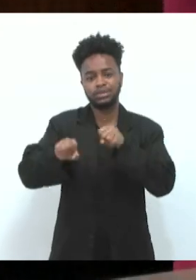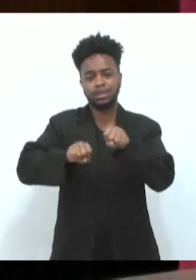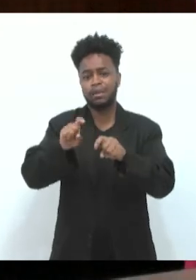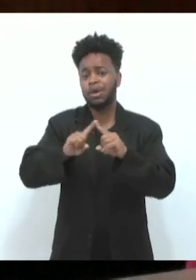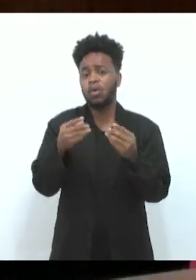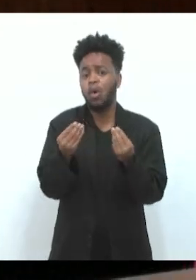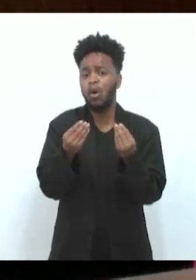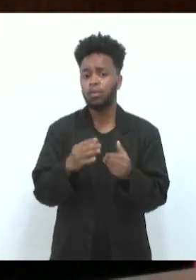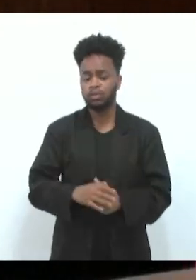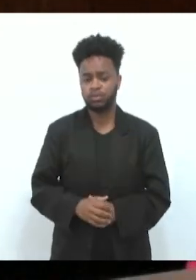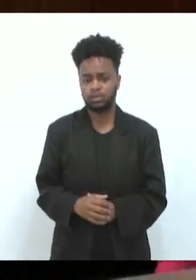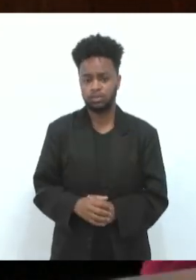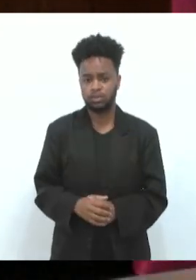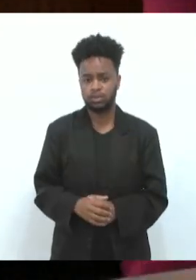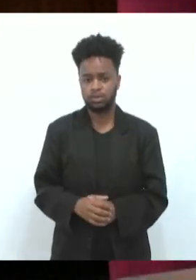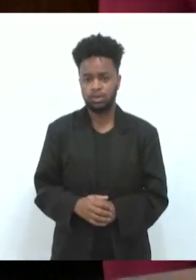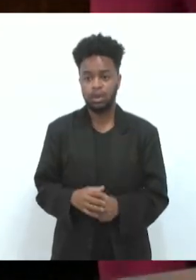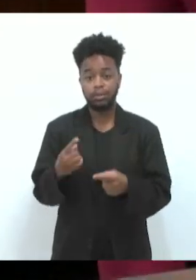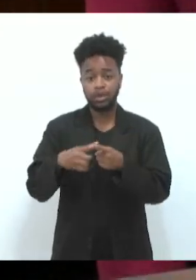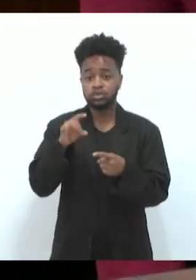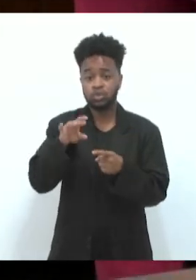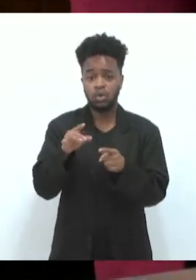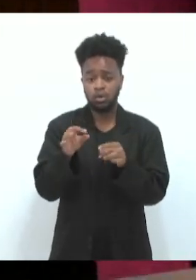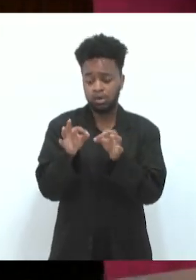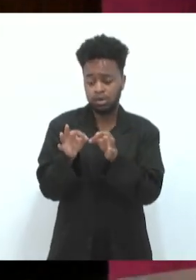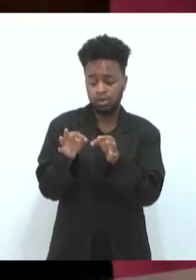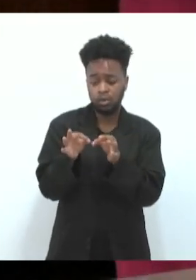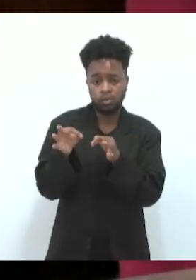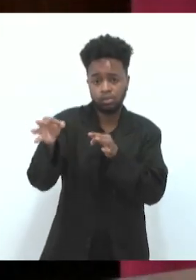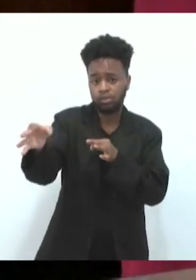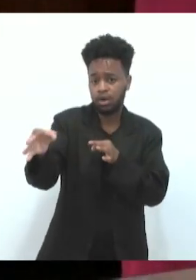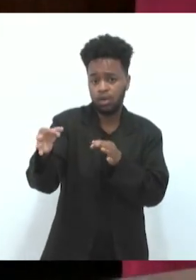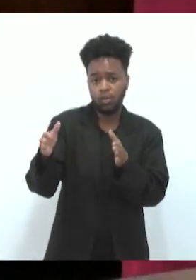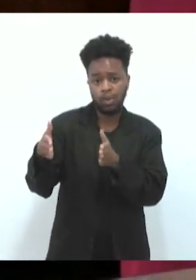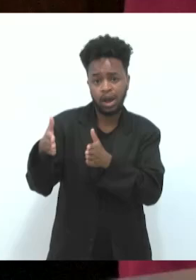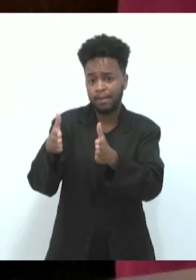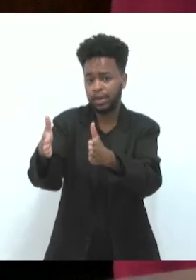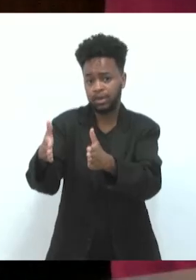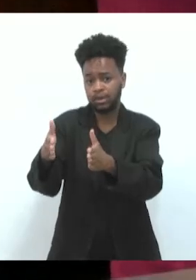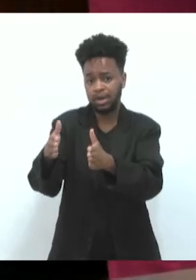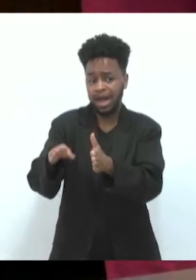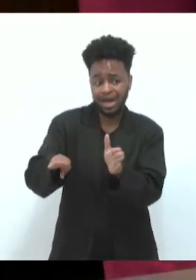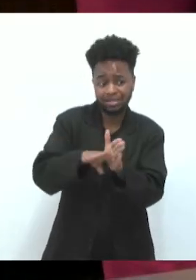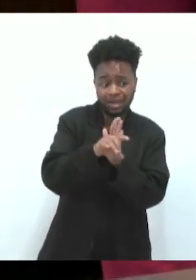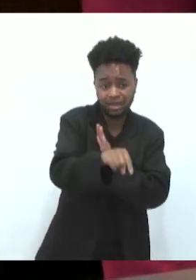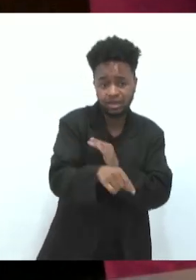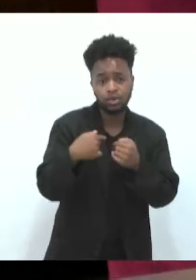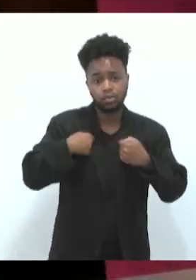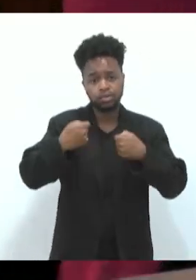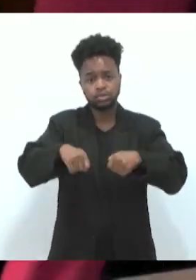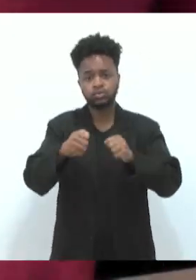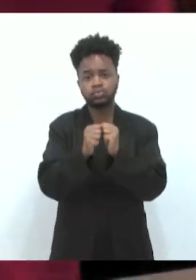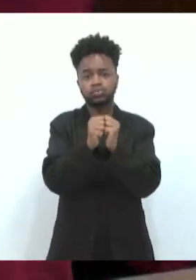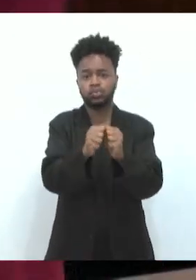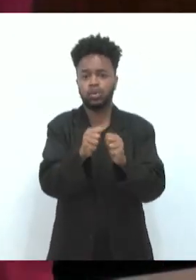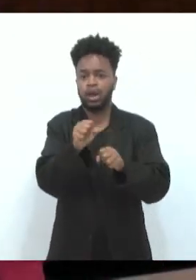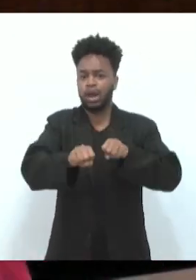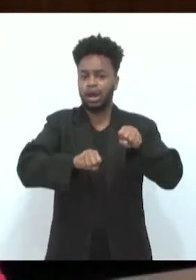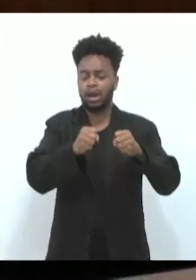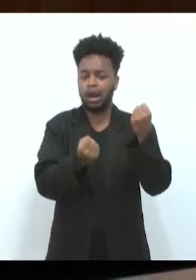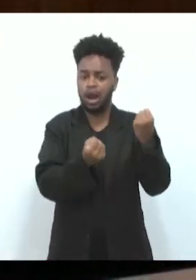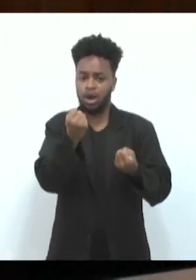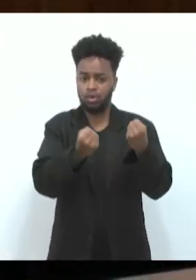como? A ciclovia só tem até um pedaço. Até chegar aqui eu vou ter que disputar com os carros. E aí fica